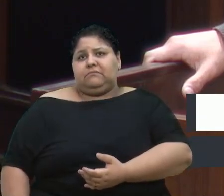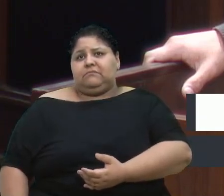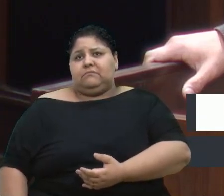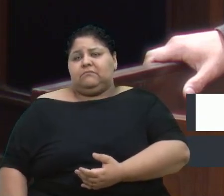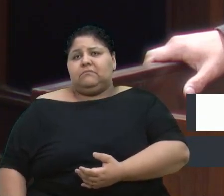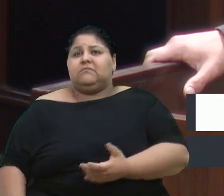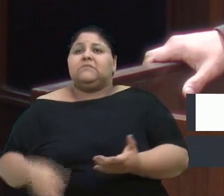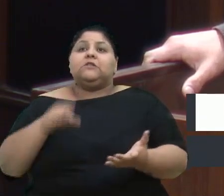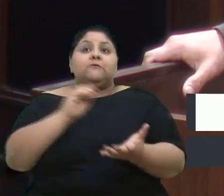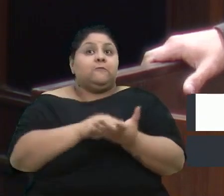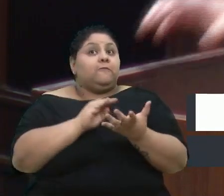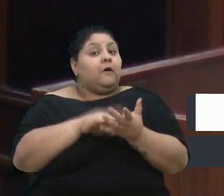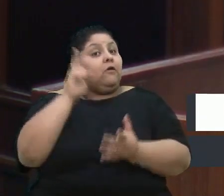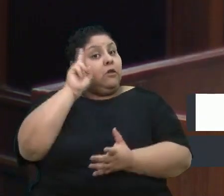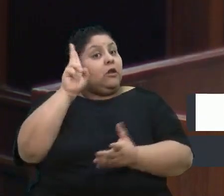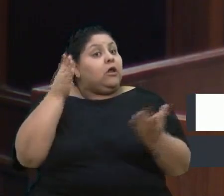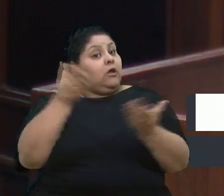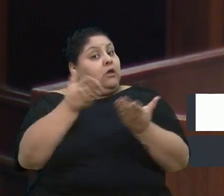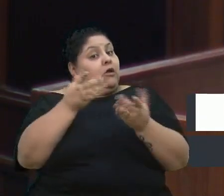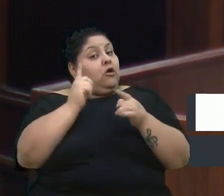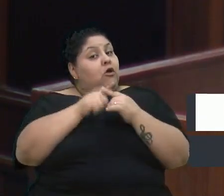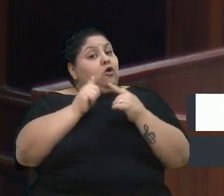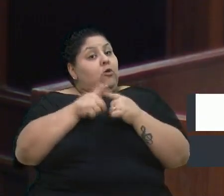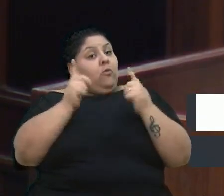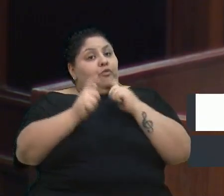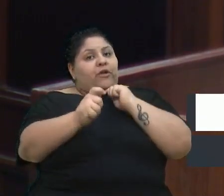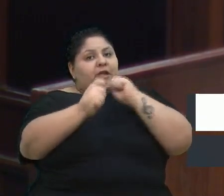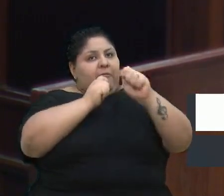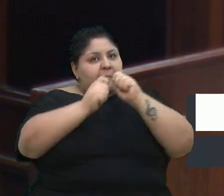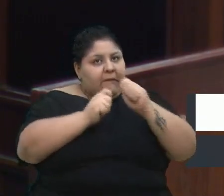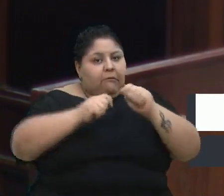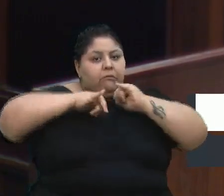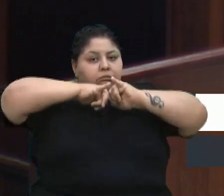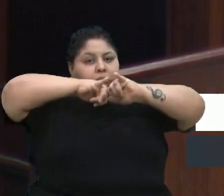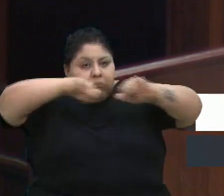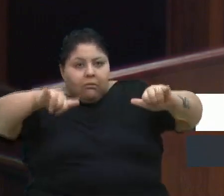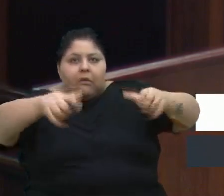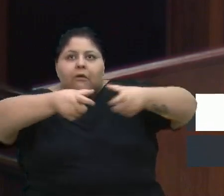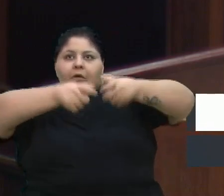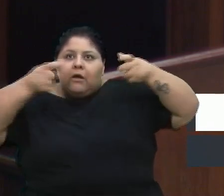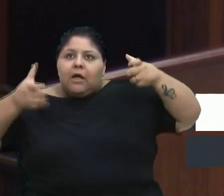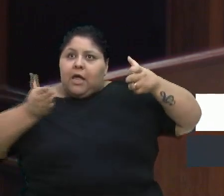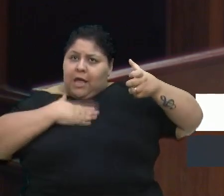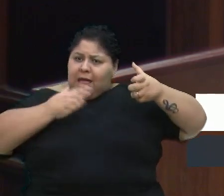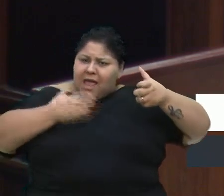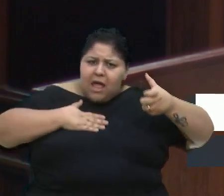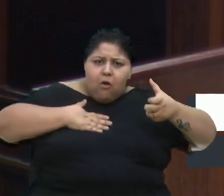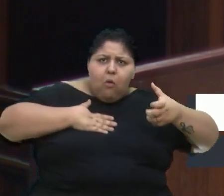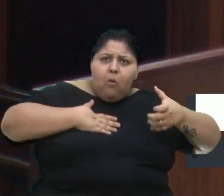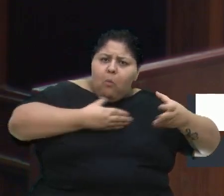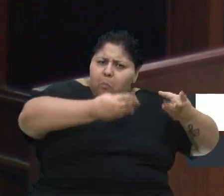Volto a frisar agora porque a mídia deu uma ênfase maior. Eu sou extremamente contra,